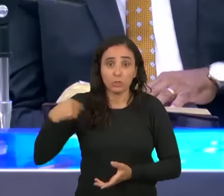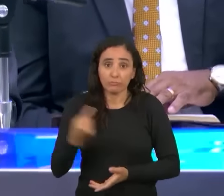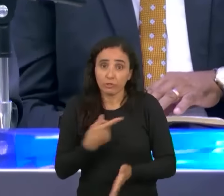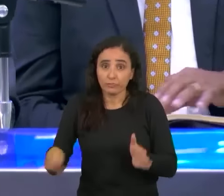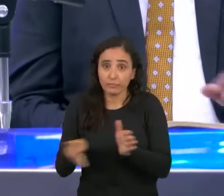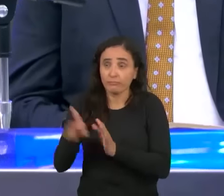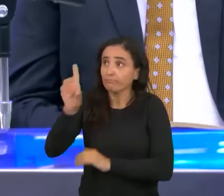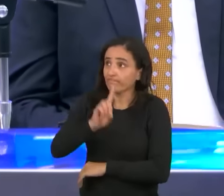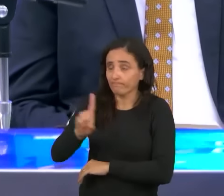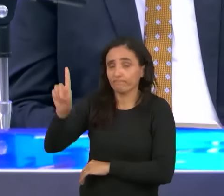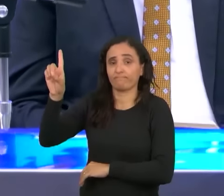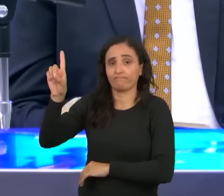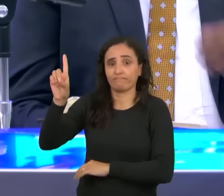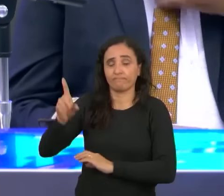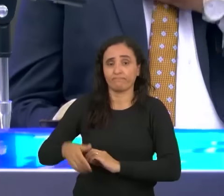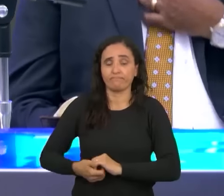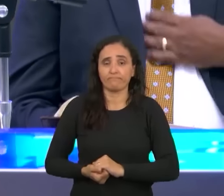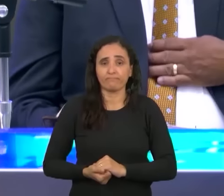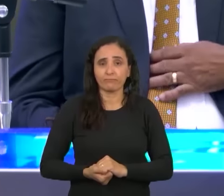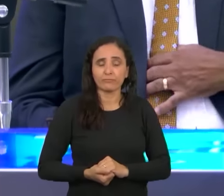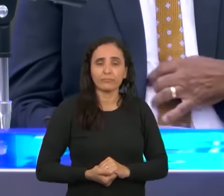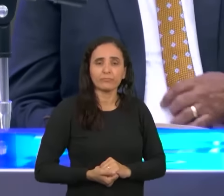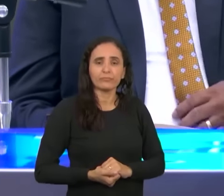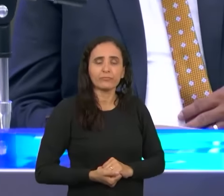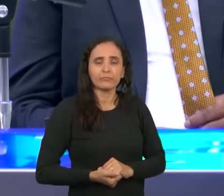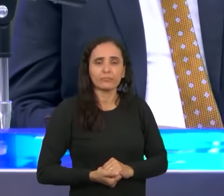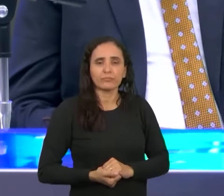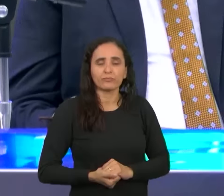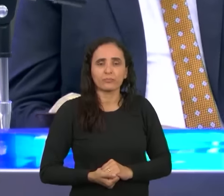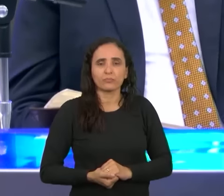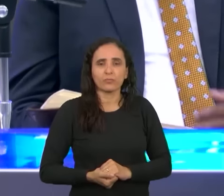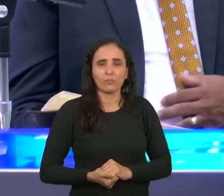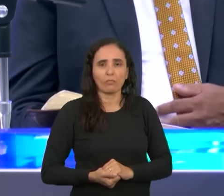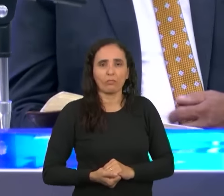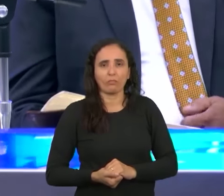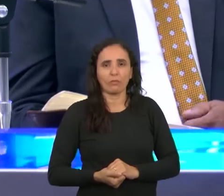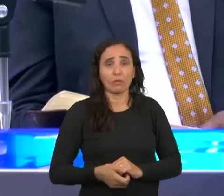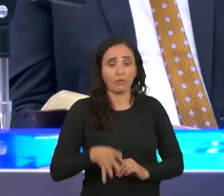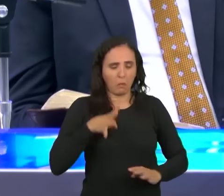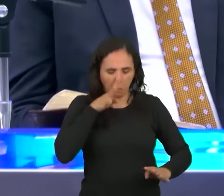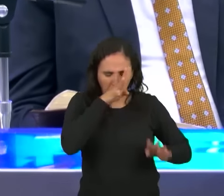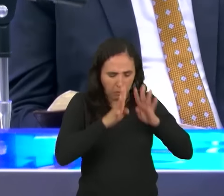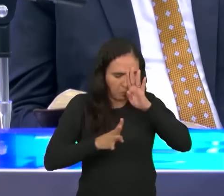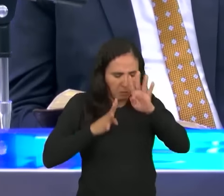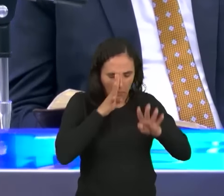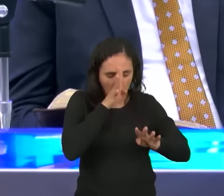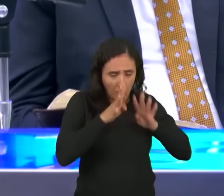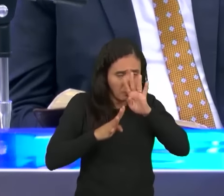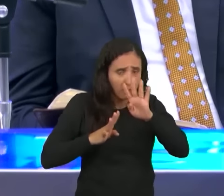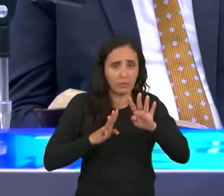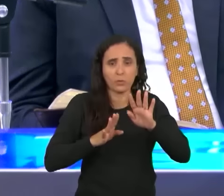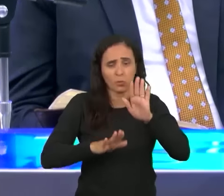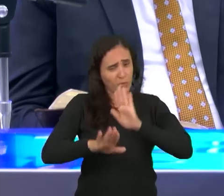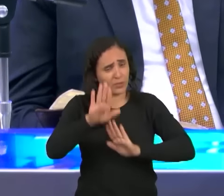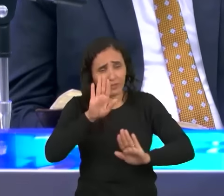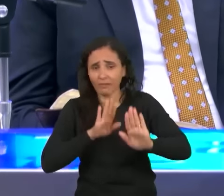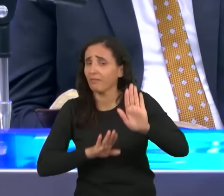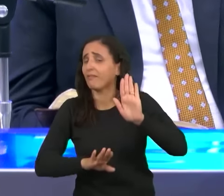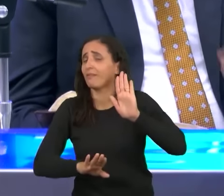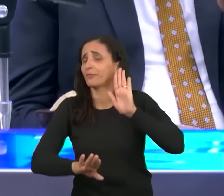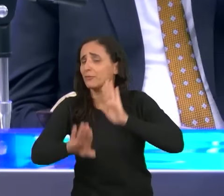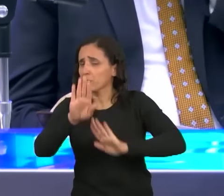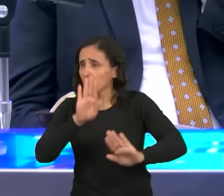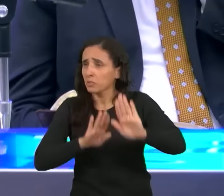ofender porque ainda que blasfem contra nós vão dar contas a Deus no